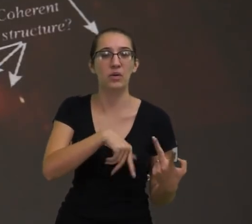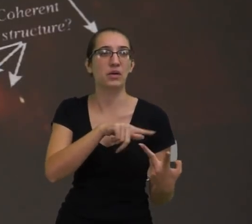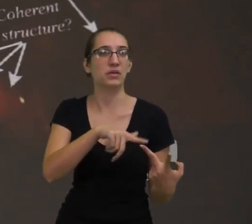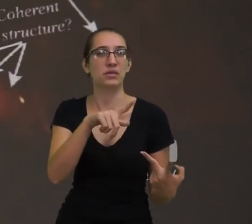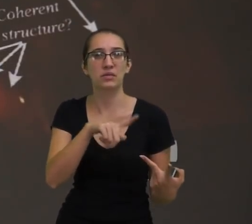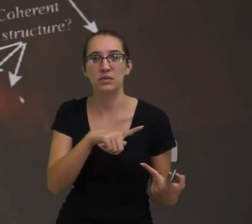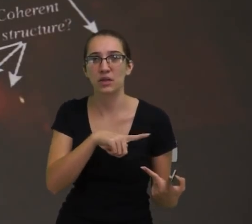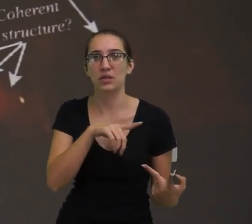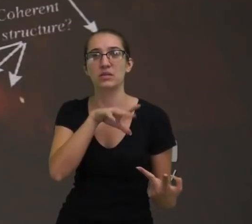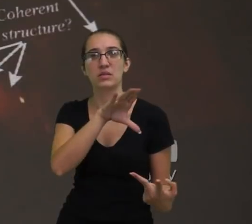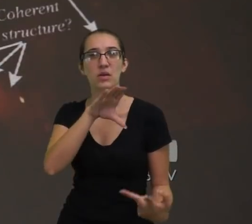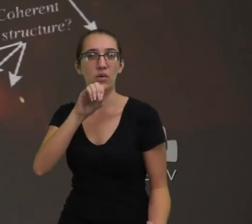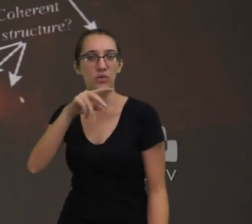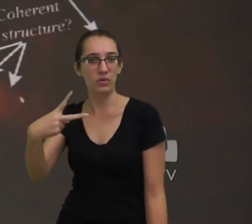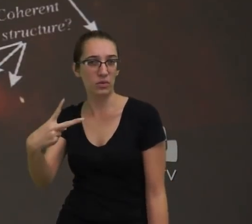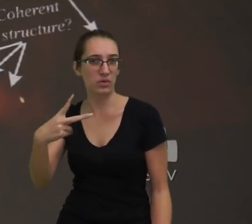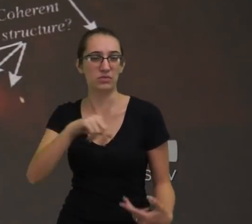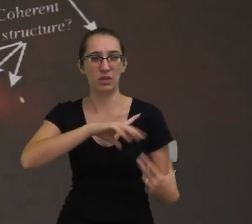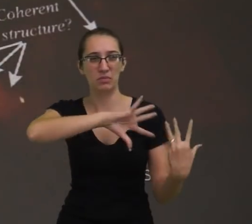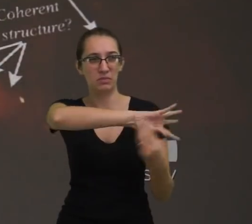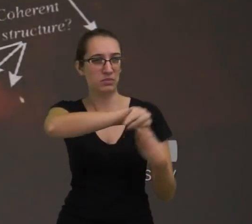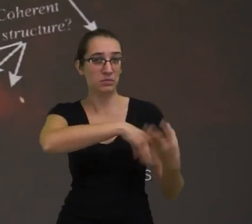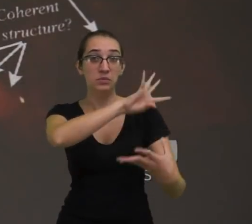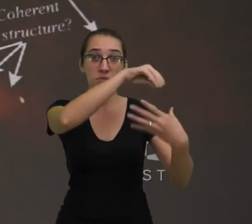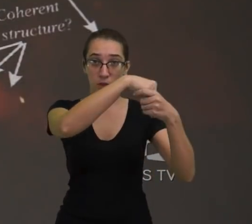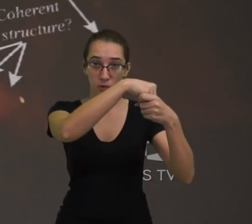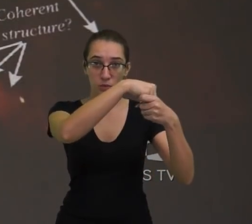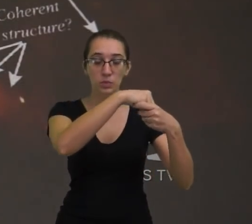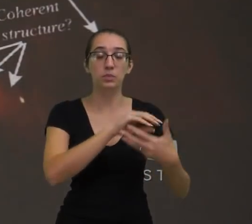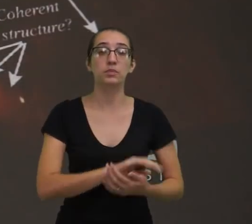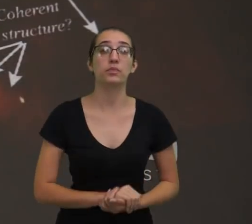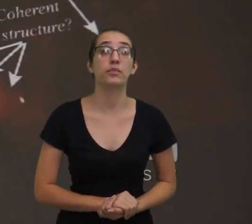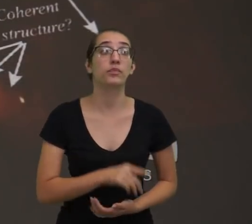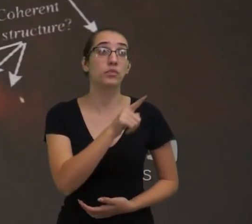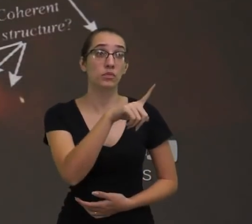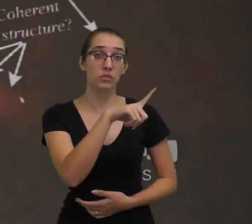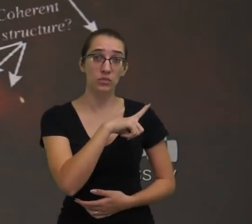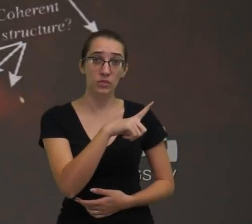Então, esse tipo de molécula emite ondas de rádio. A gente consegue ver aqui na